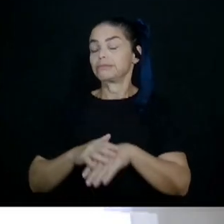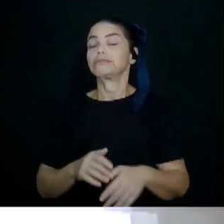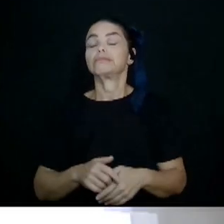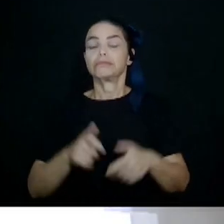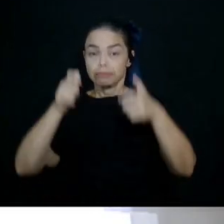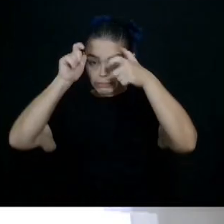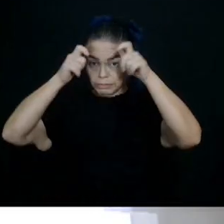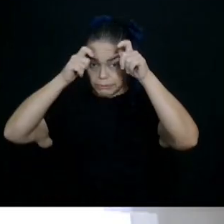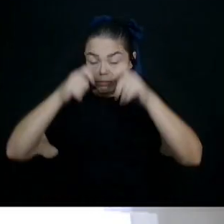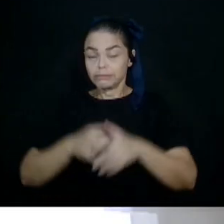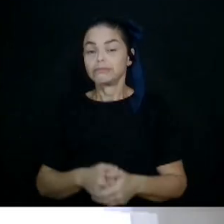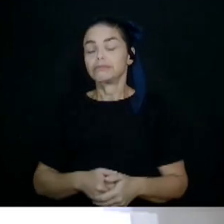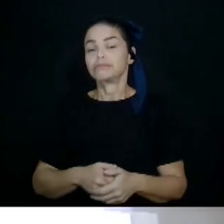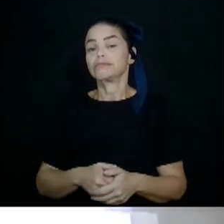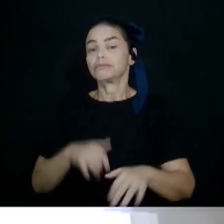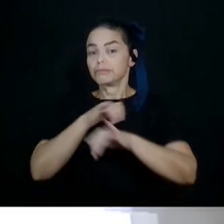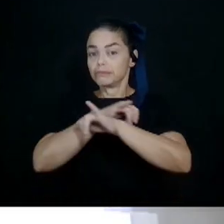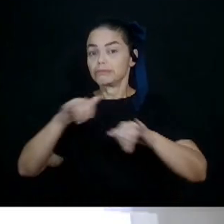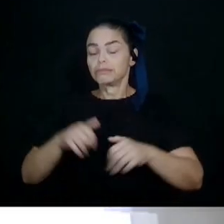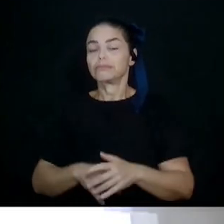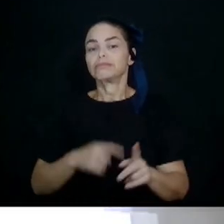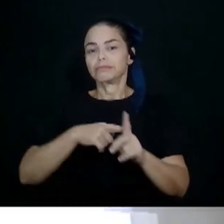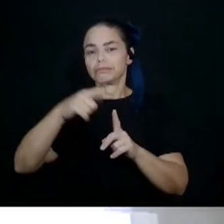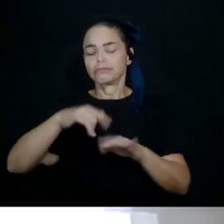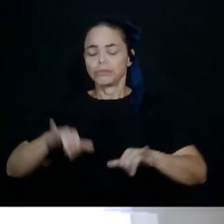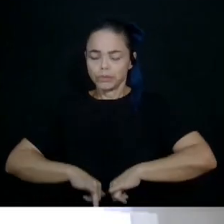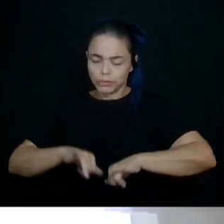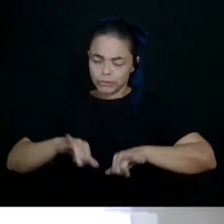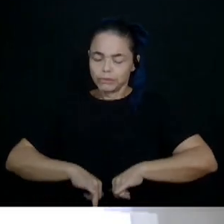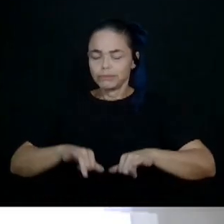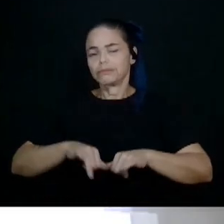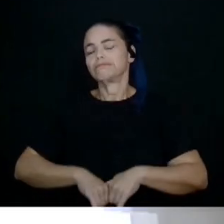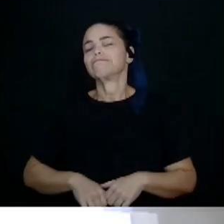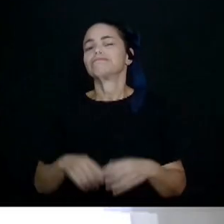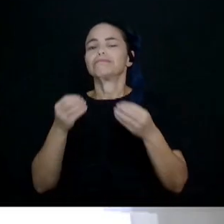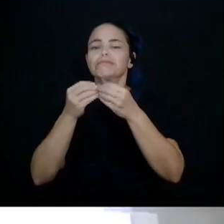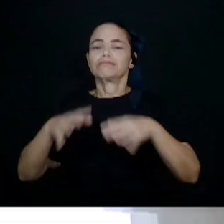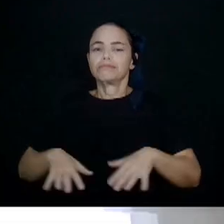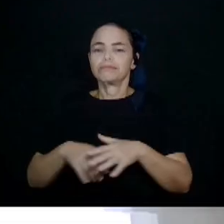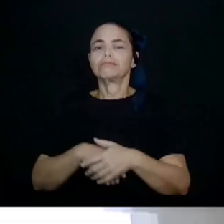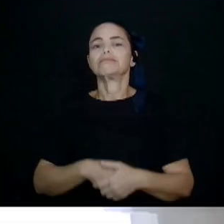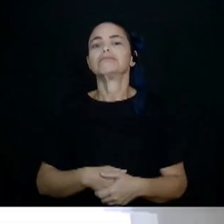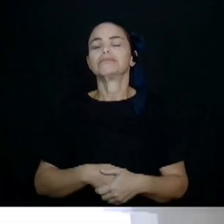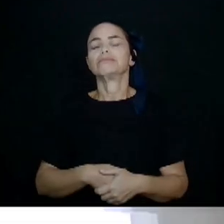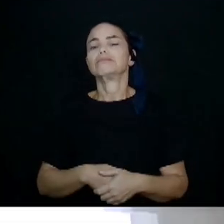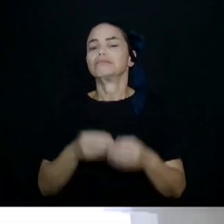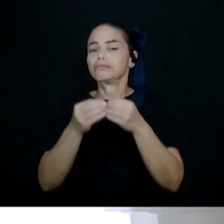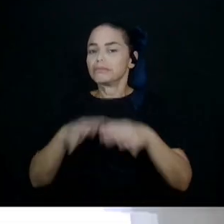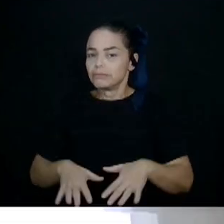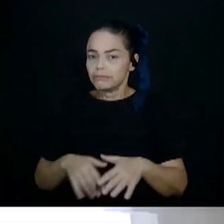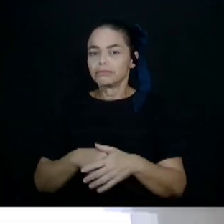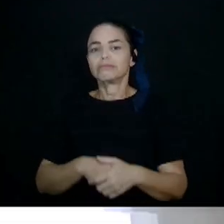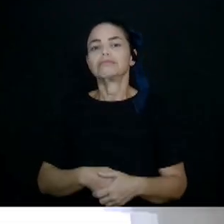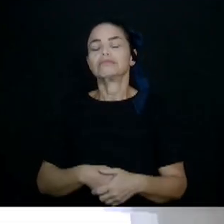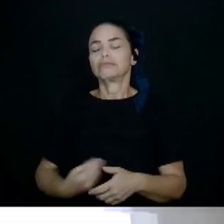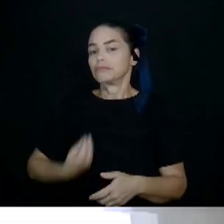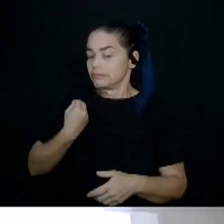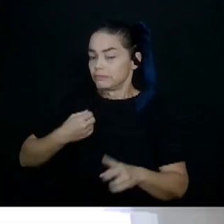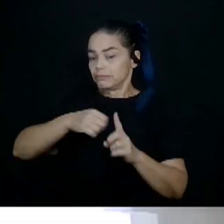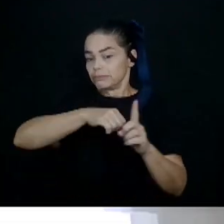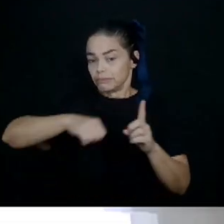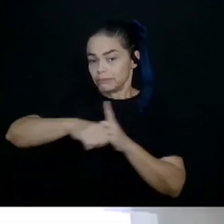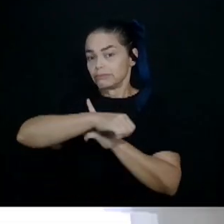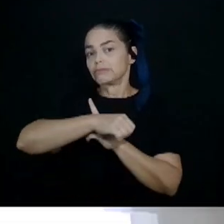gente mencionou, é o nível de sofrimento, é o prejuízo funcional. É o prejuízo funcional na vida social desses